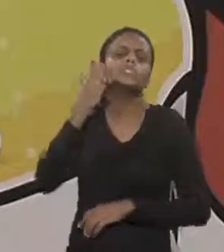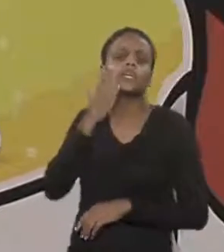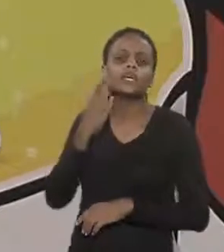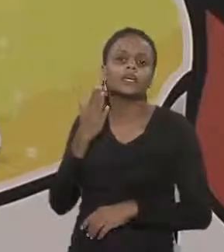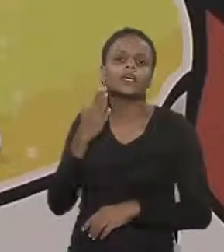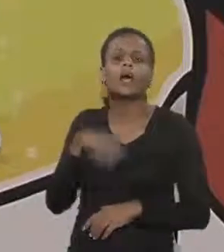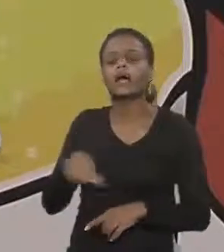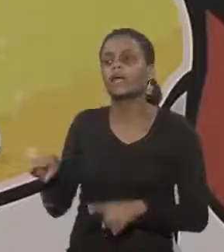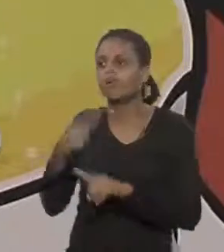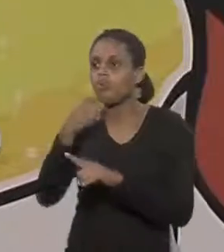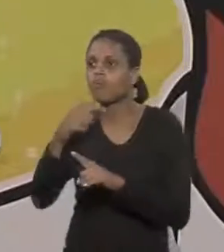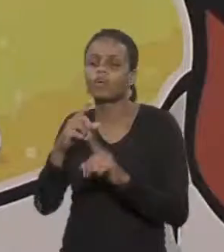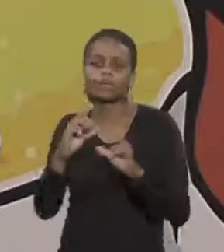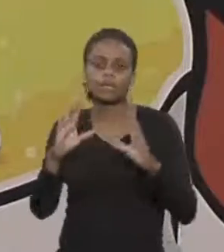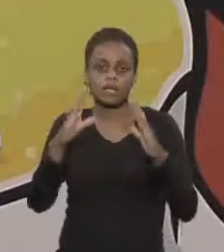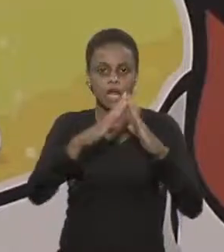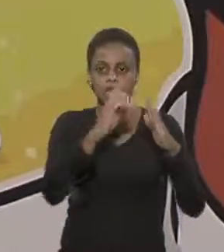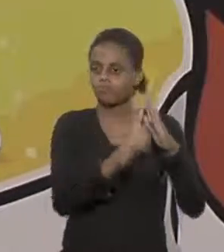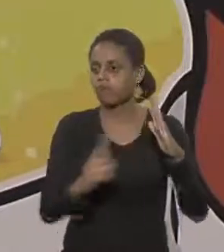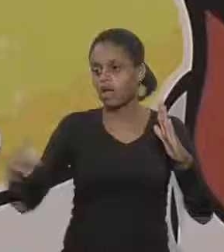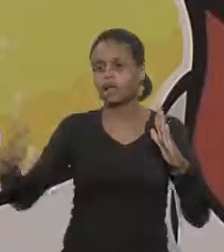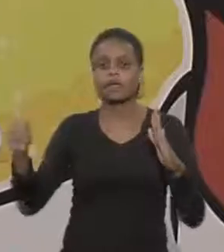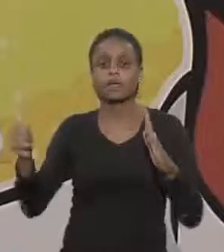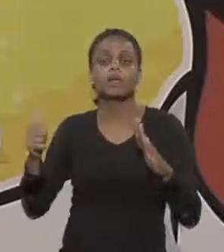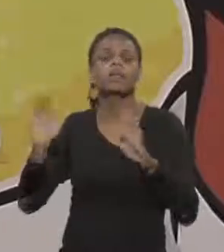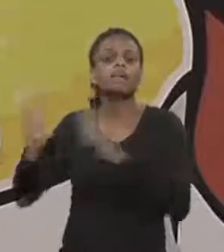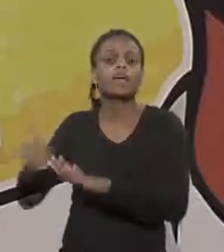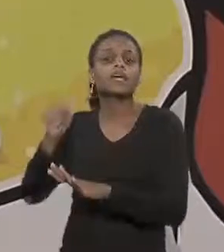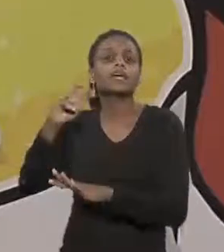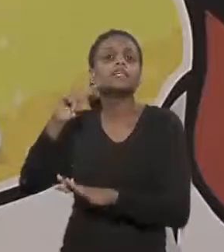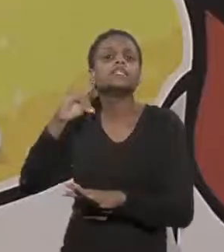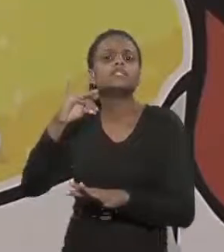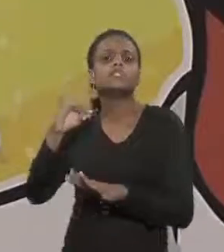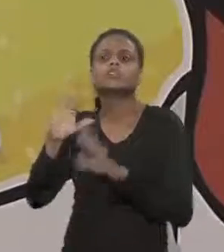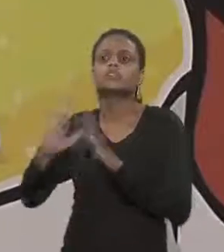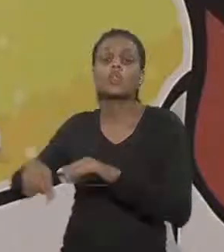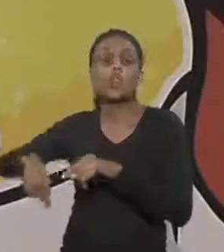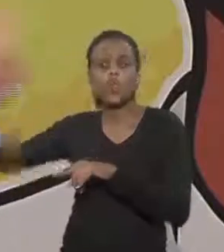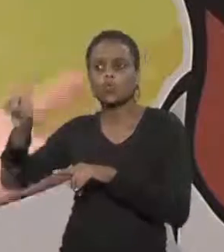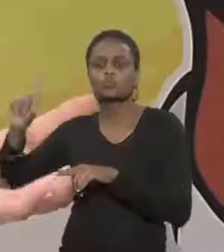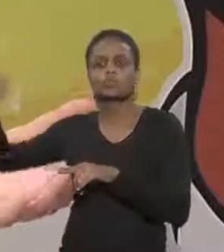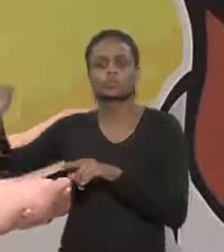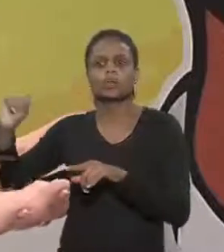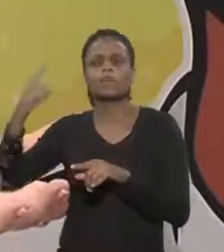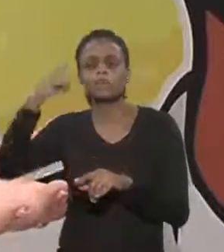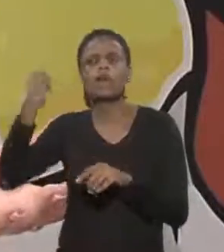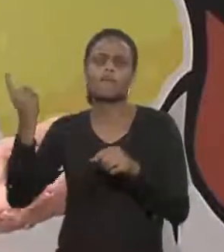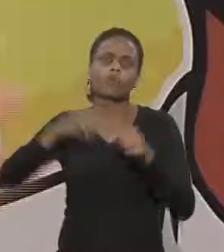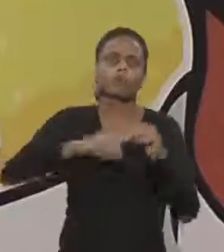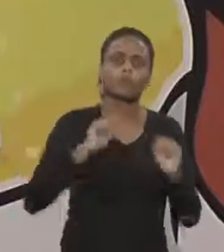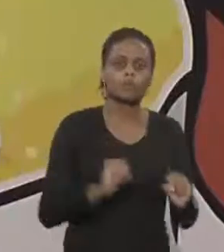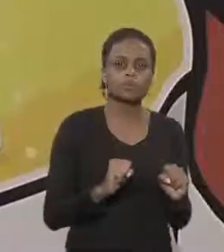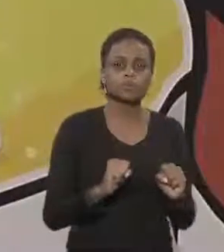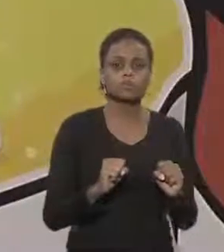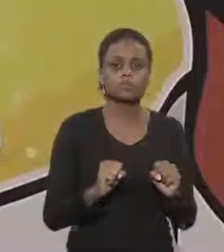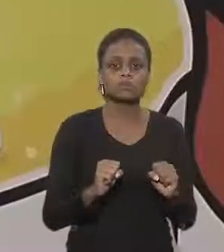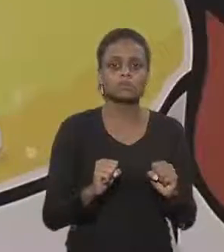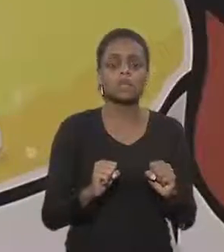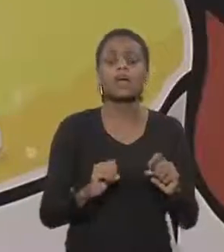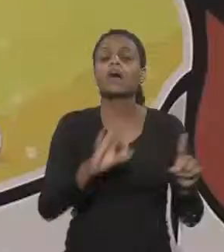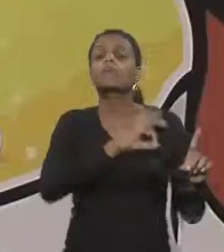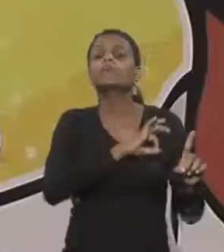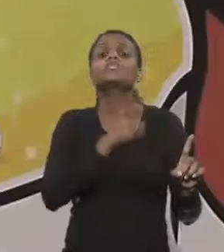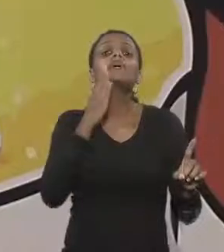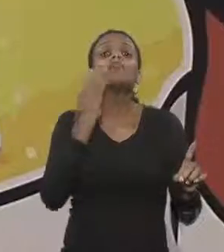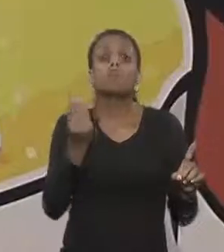sabe? O autor foi afastado do lar, aí ele passa 15 dias fora de casa, acha que já pode voltar. Só tem uma maneira